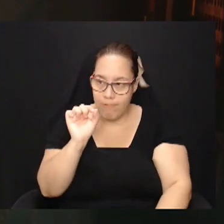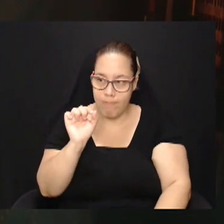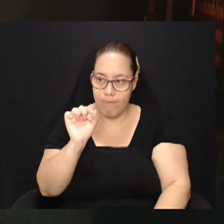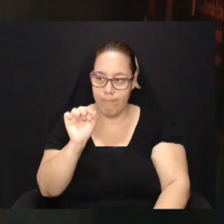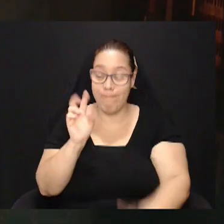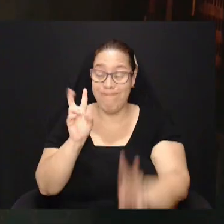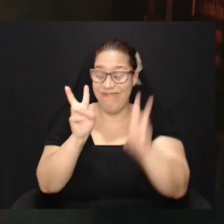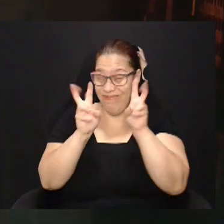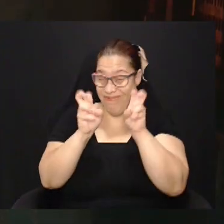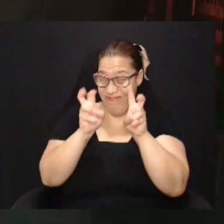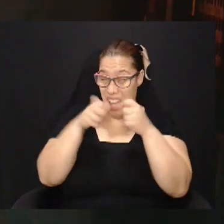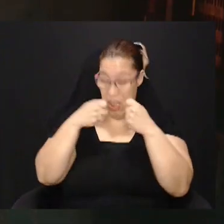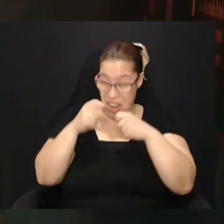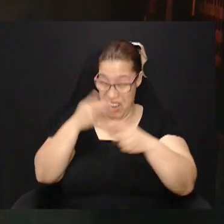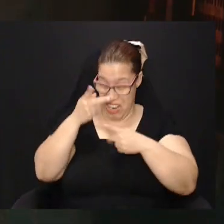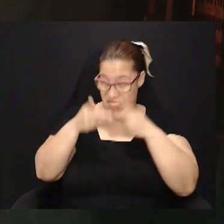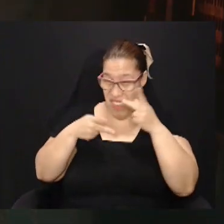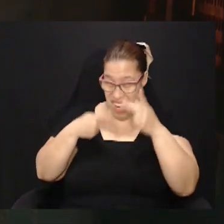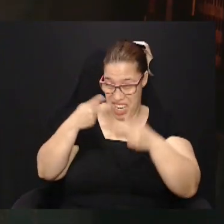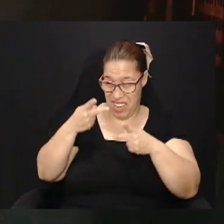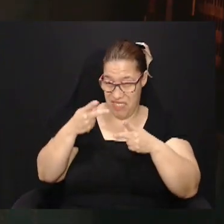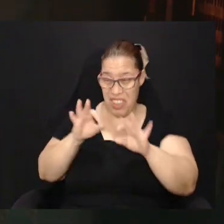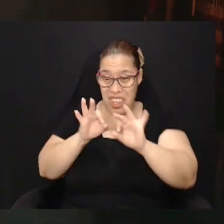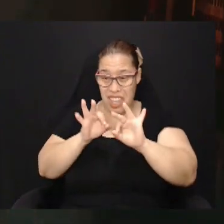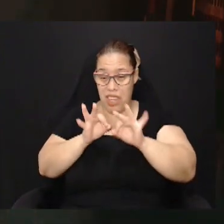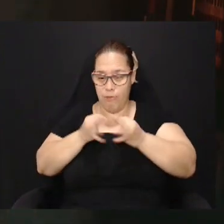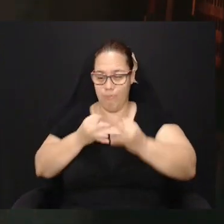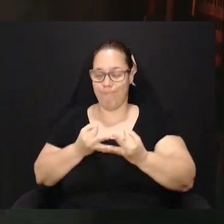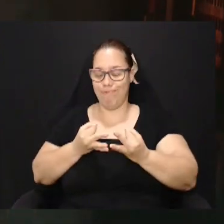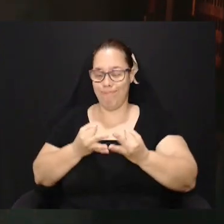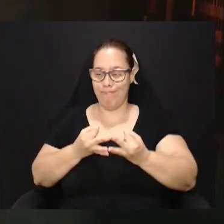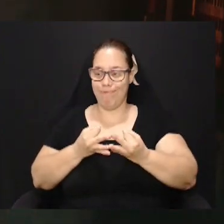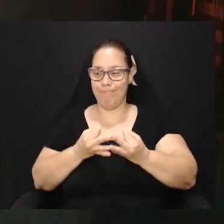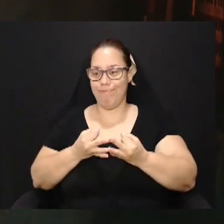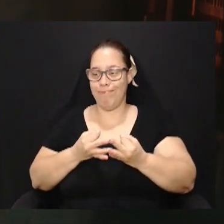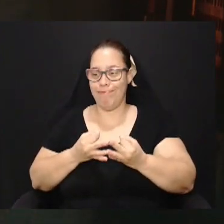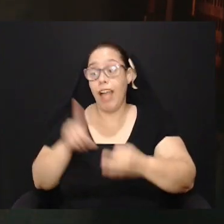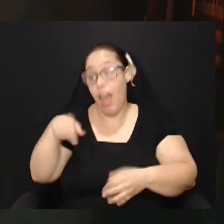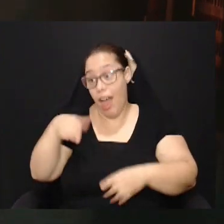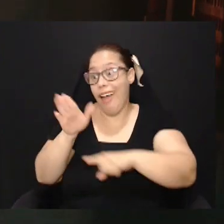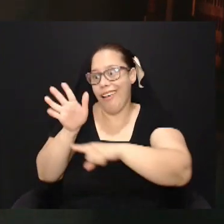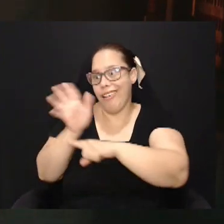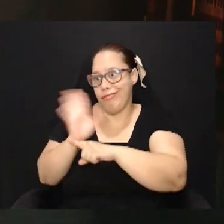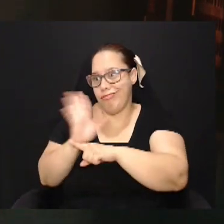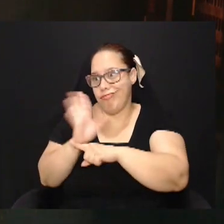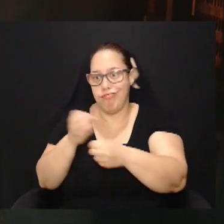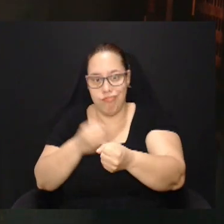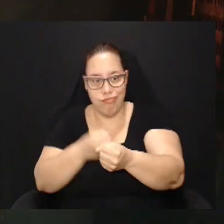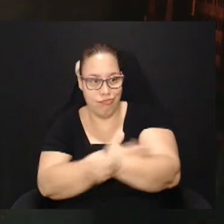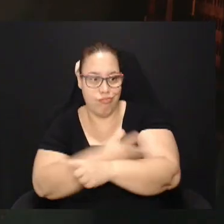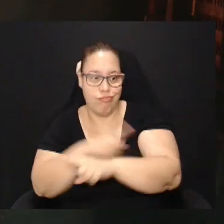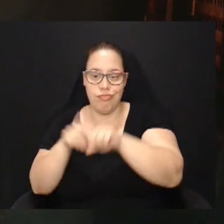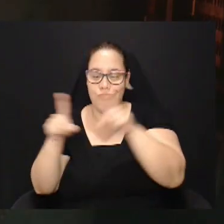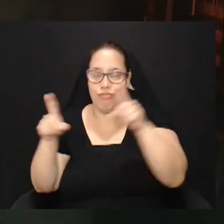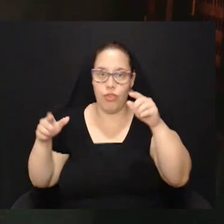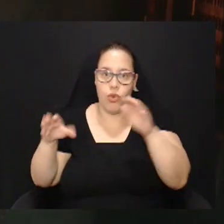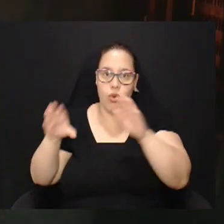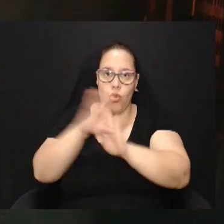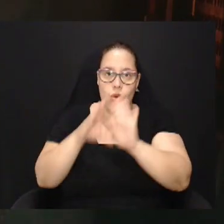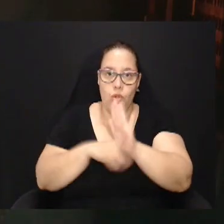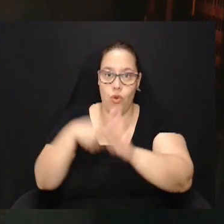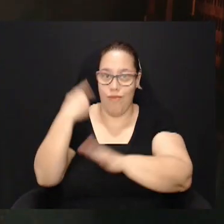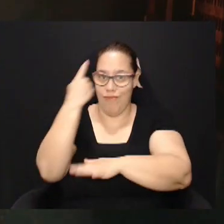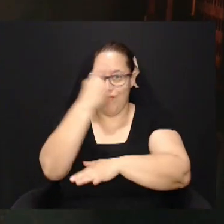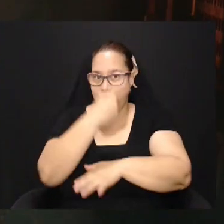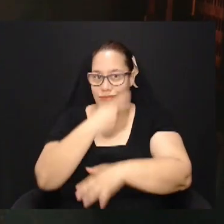precisam ser faladas, e algo tão simples que nós falamos aqui, que é de filme e emoção, mas que rendeu o programa de 1 hora, e olha,